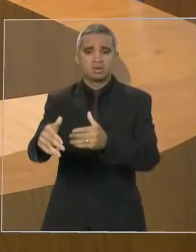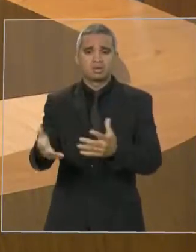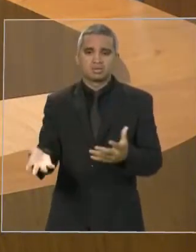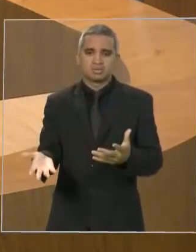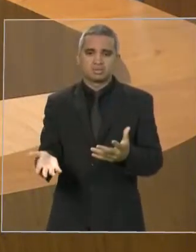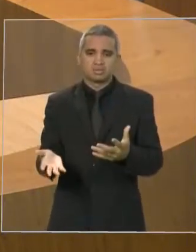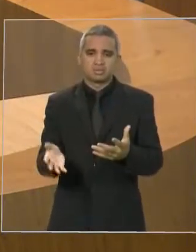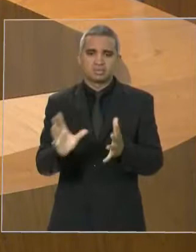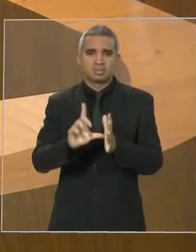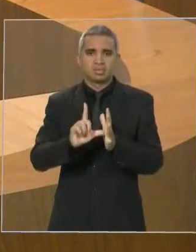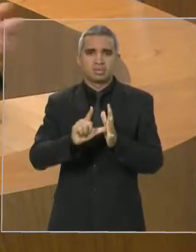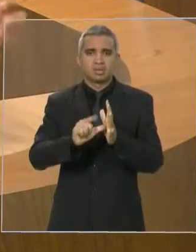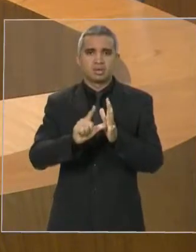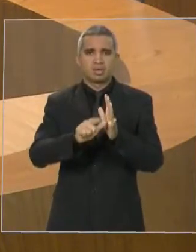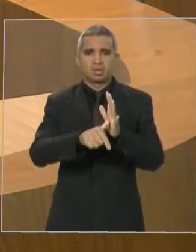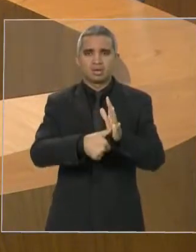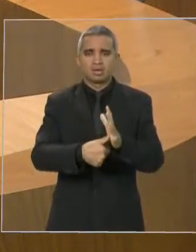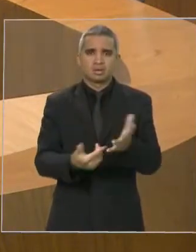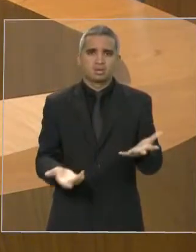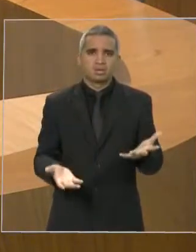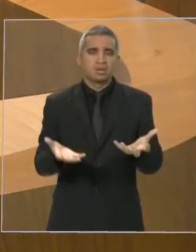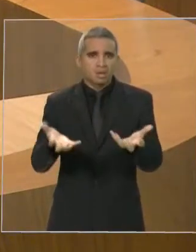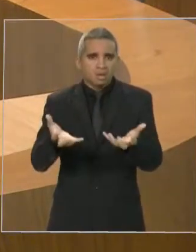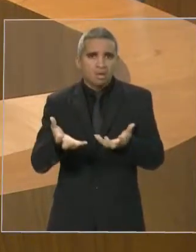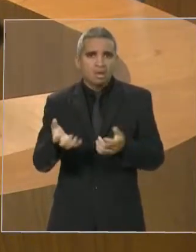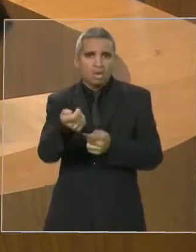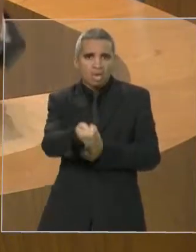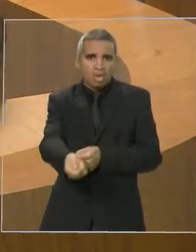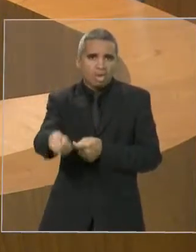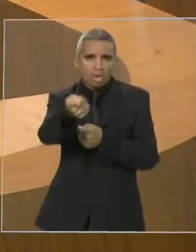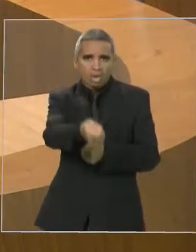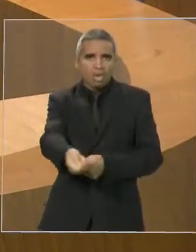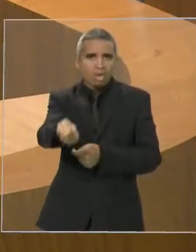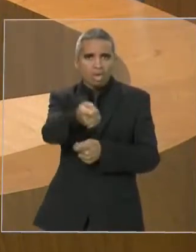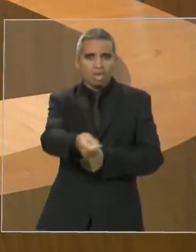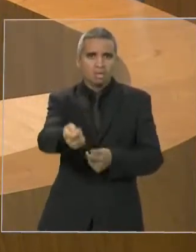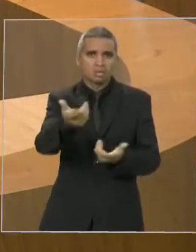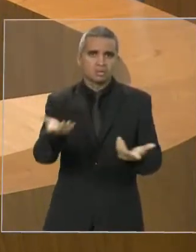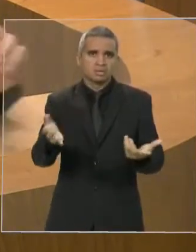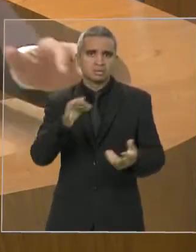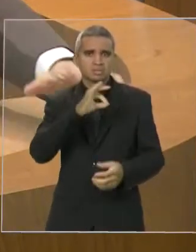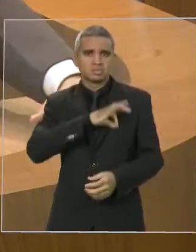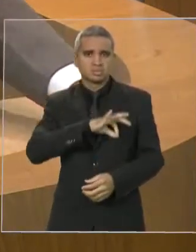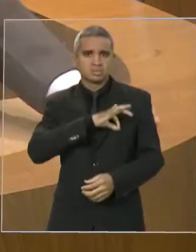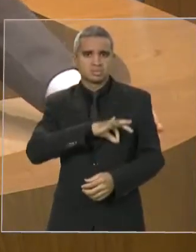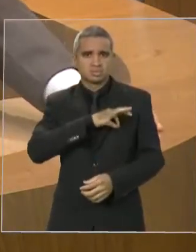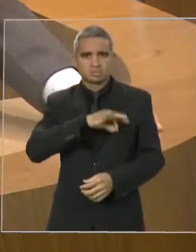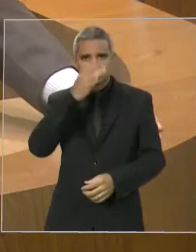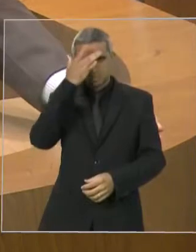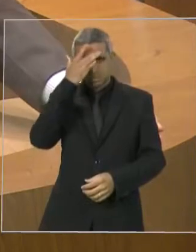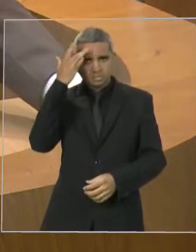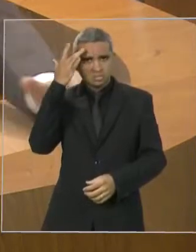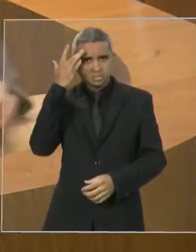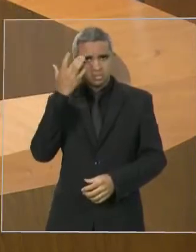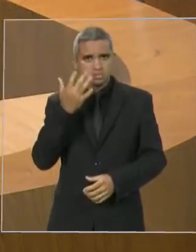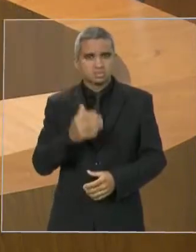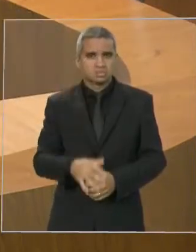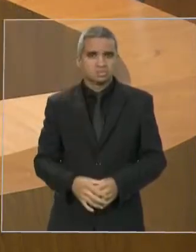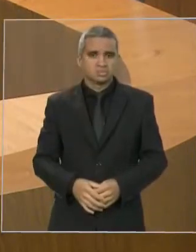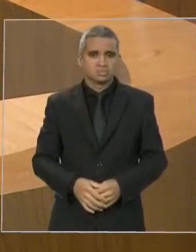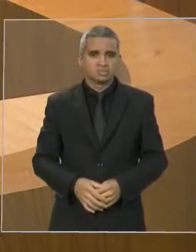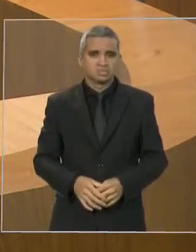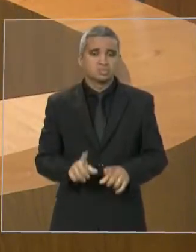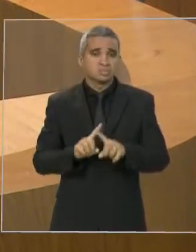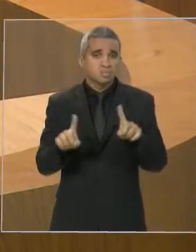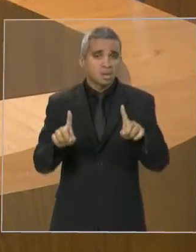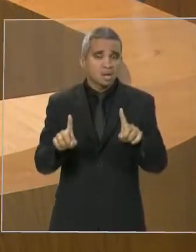ludibriar os trabalhadores, levando isso para ser usado, esses recursos, de outras formas. Mas o